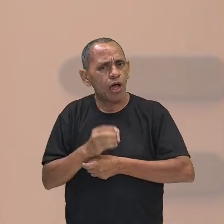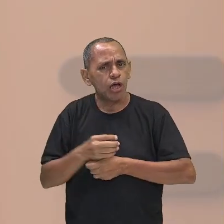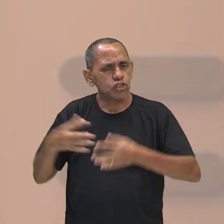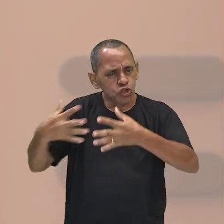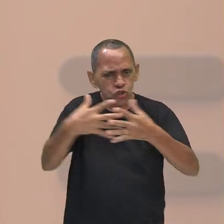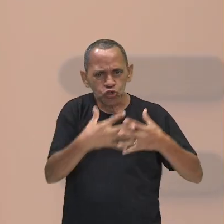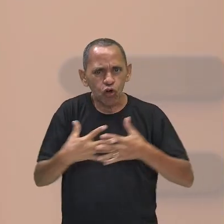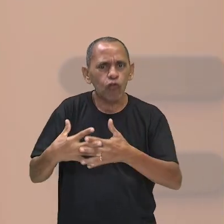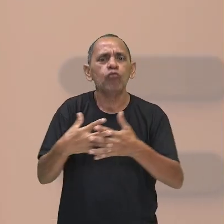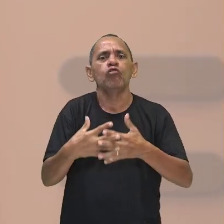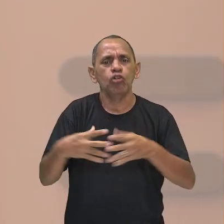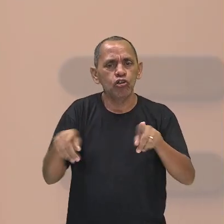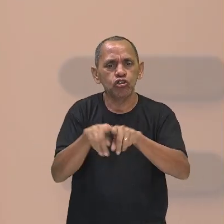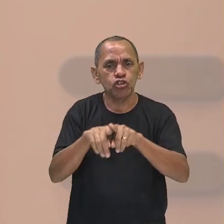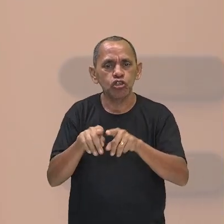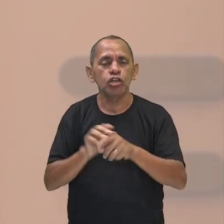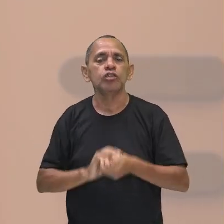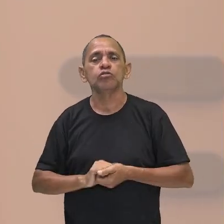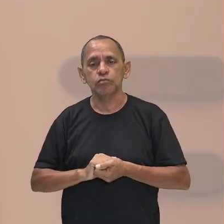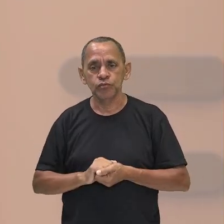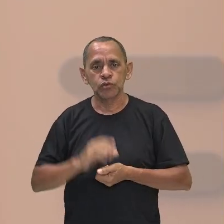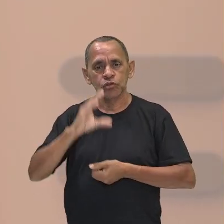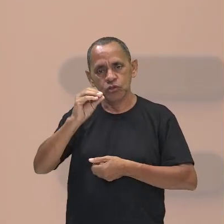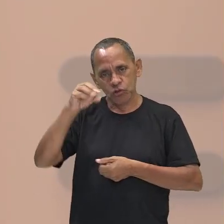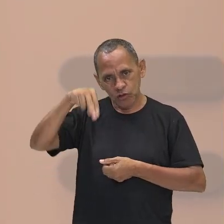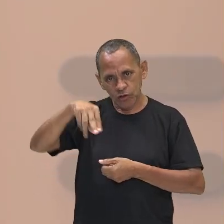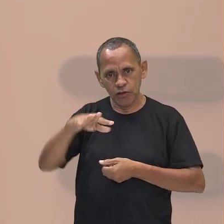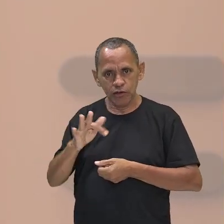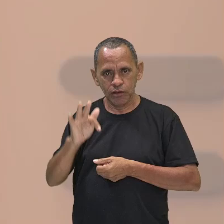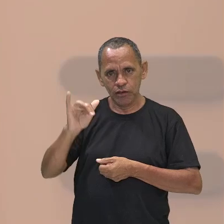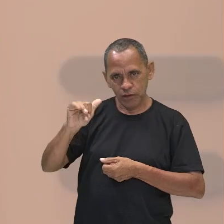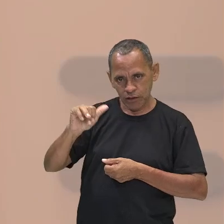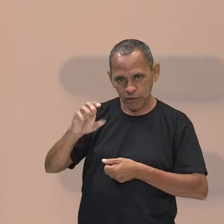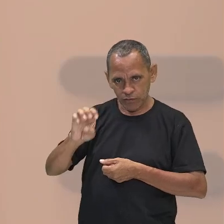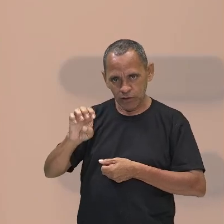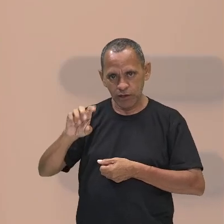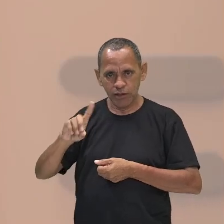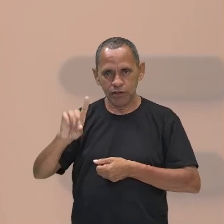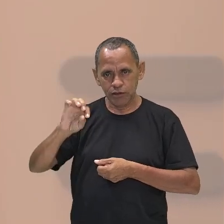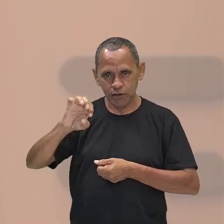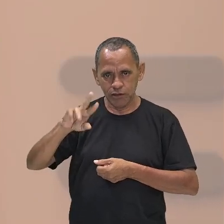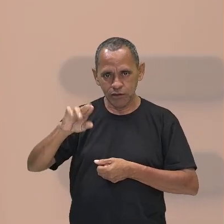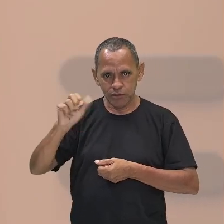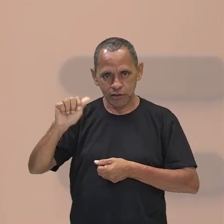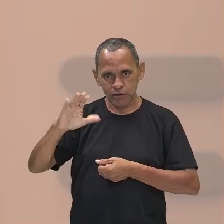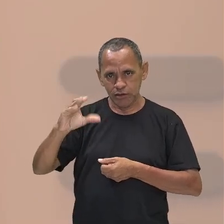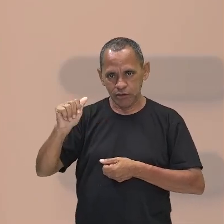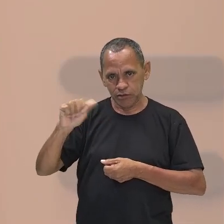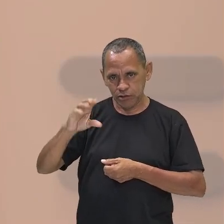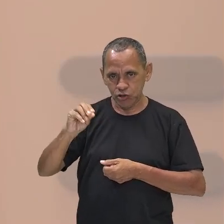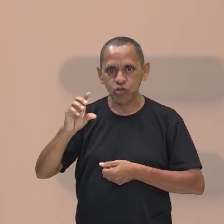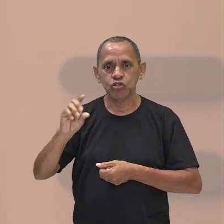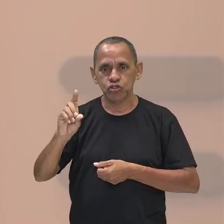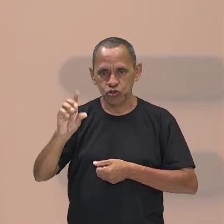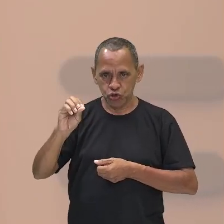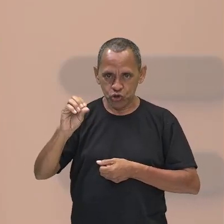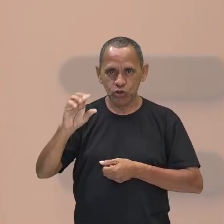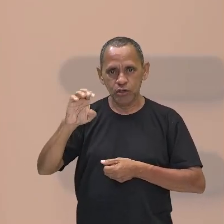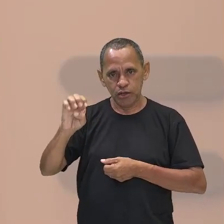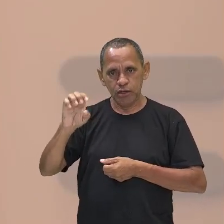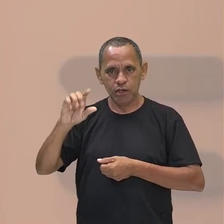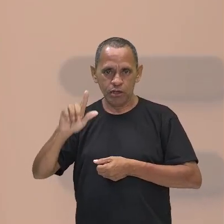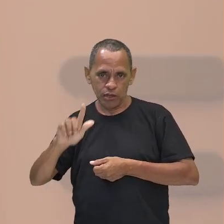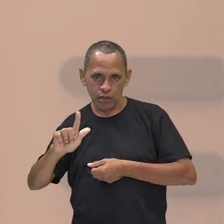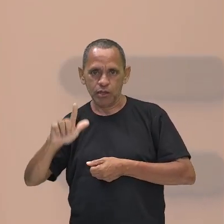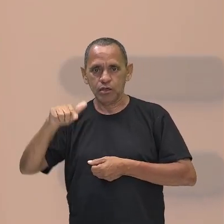essa Confederação do Equador, mostrando também aqui as desigualdades sociais e, principalmente,